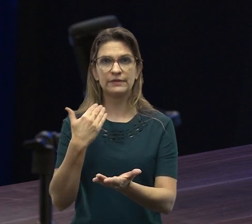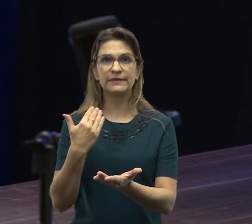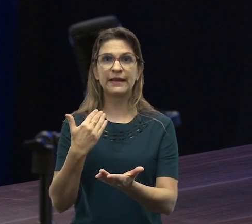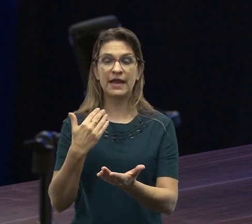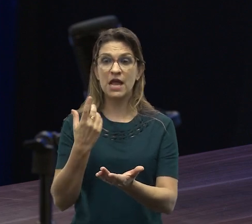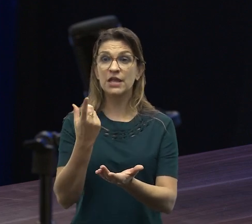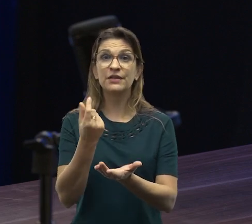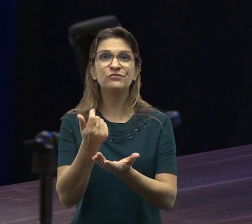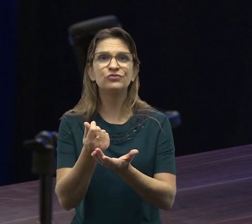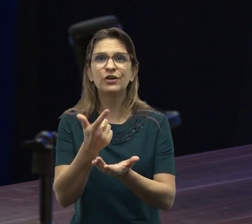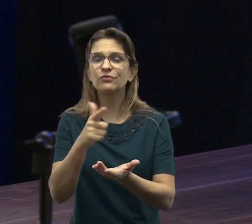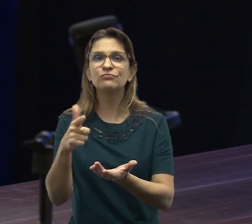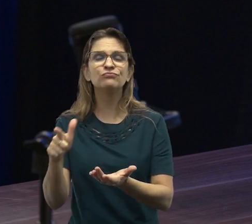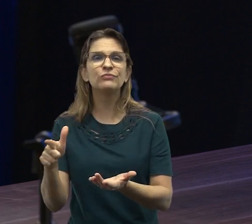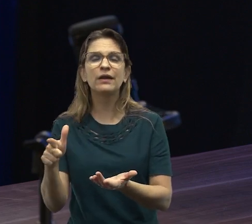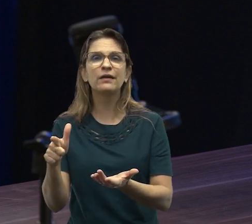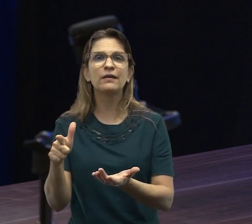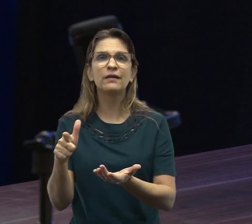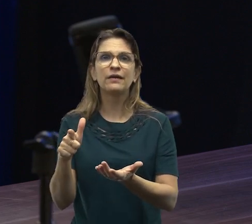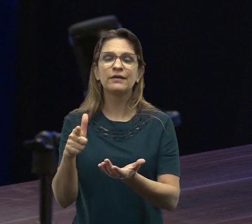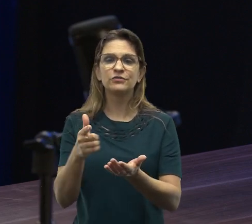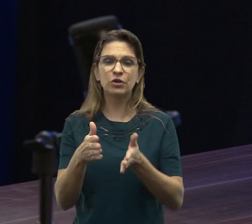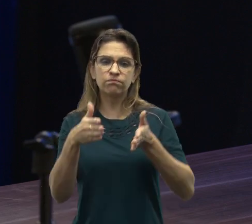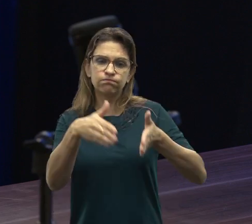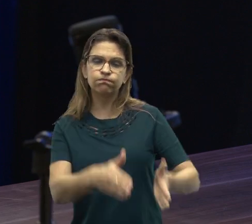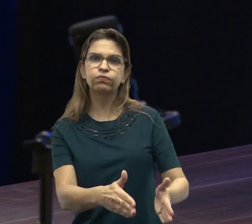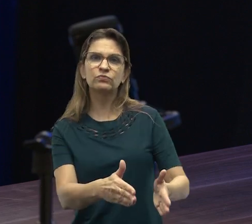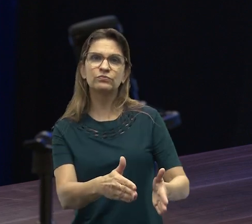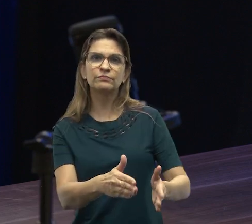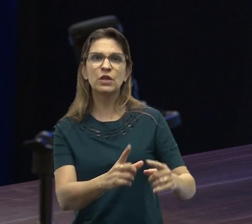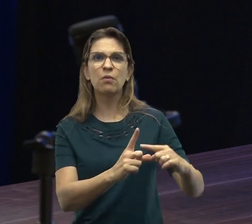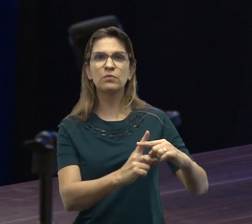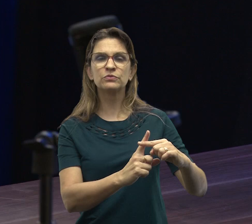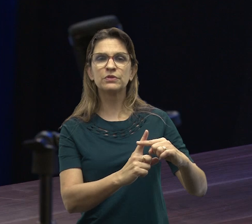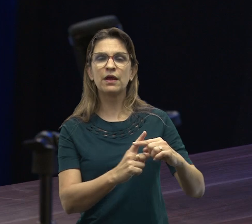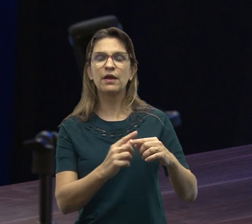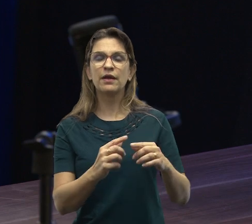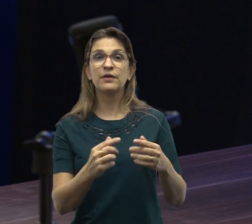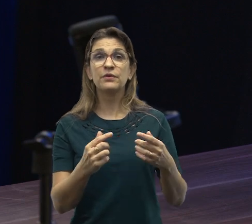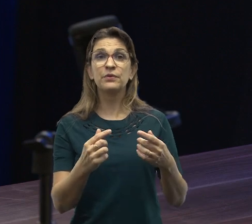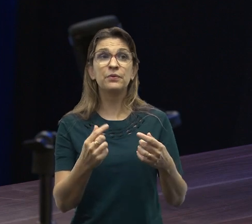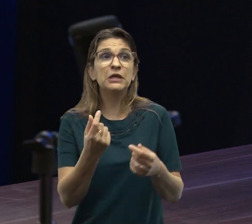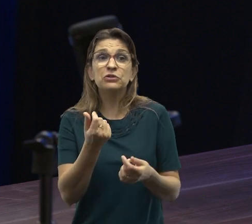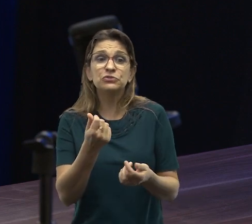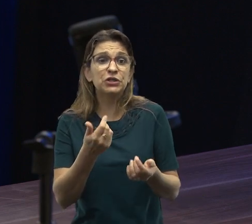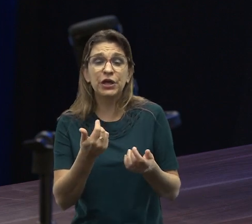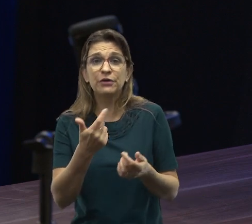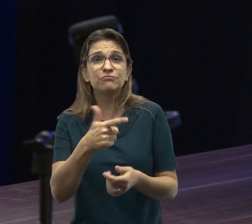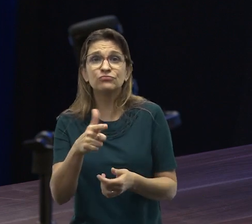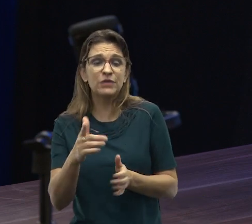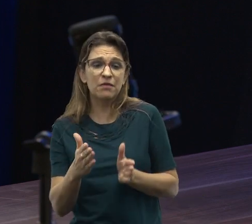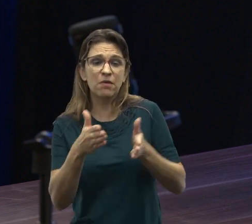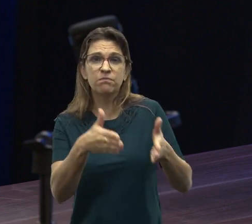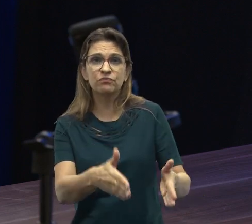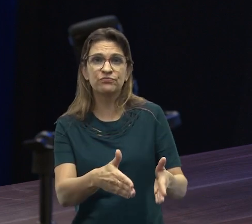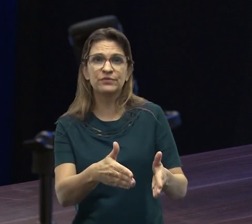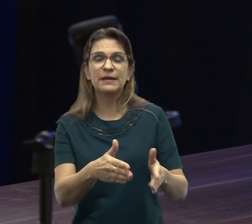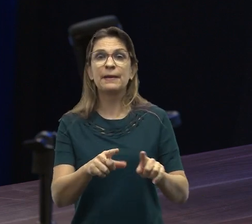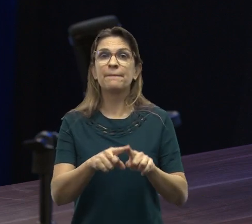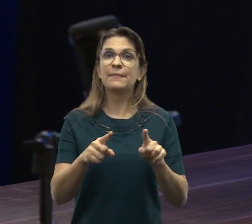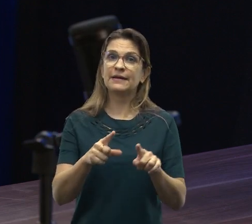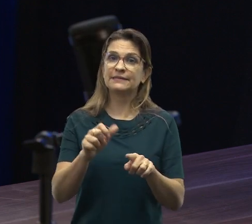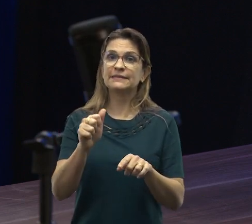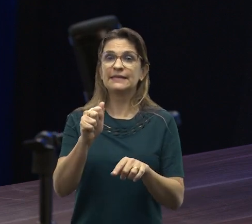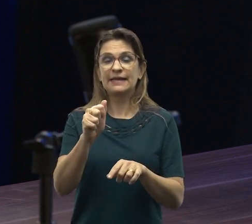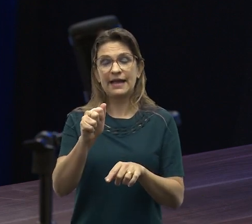de serem sepultadas hoje e que precisam que a Prefeitura de Campo Grande, através da SAS, através da CISEP,